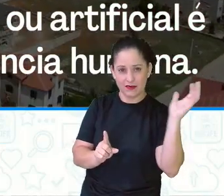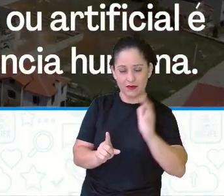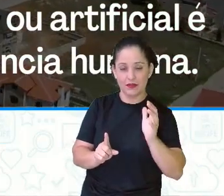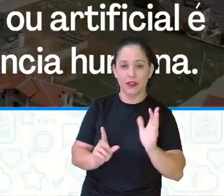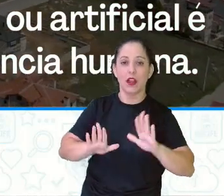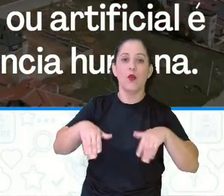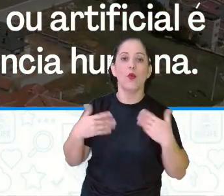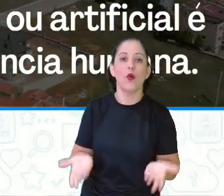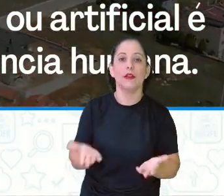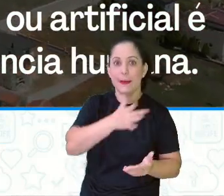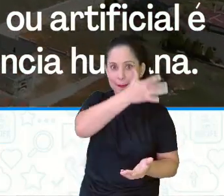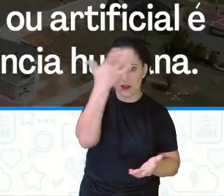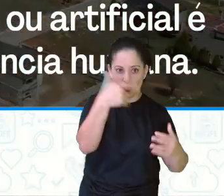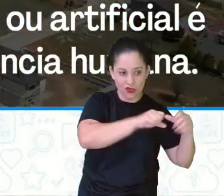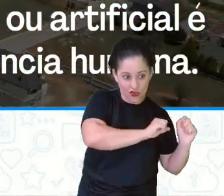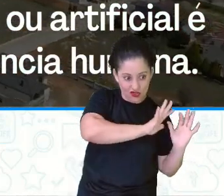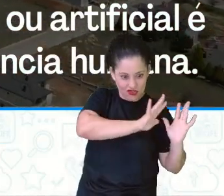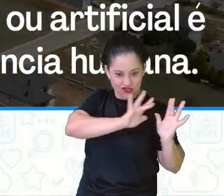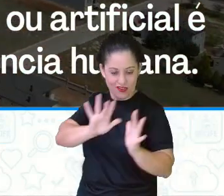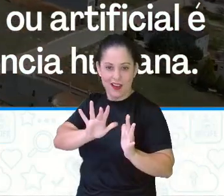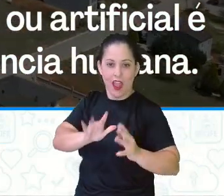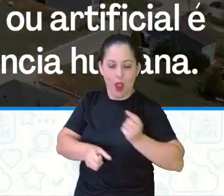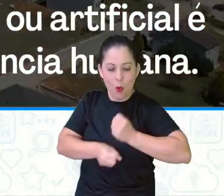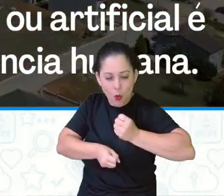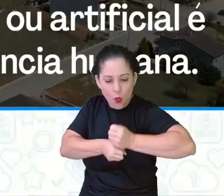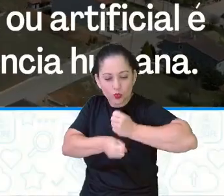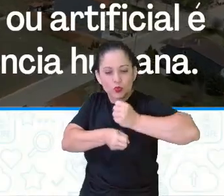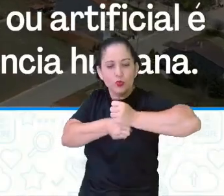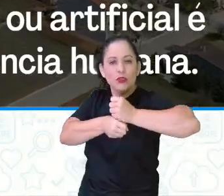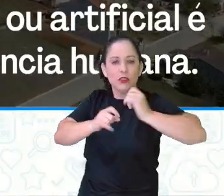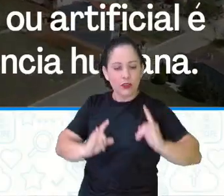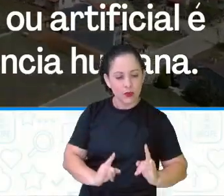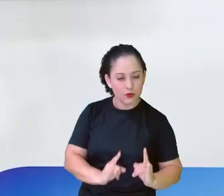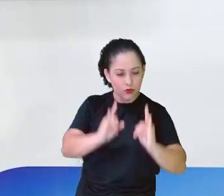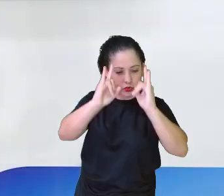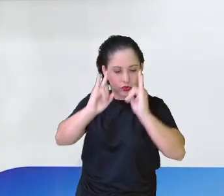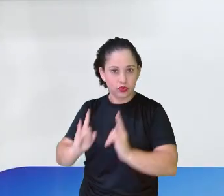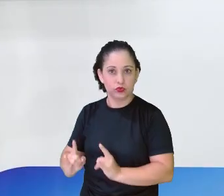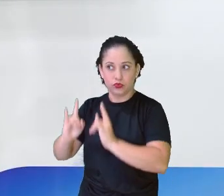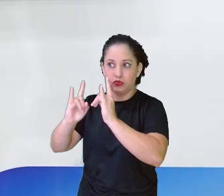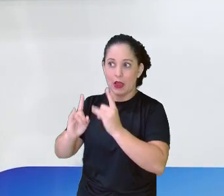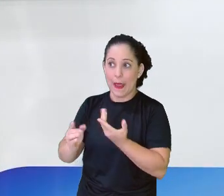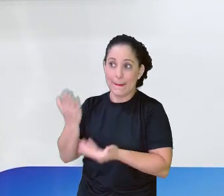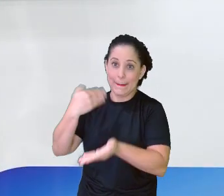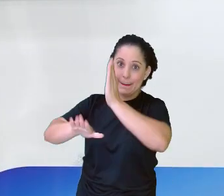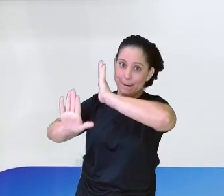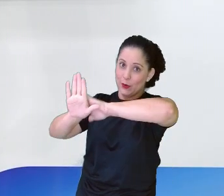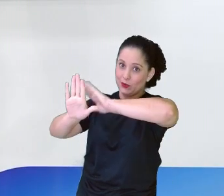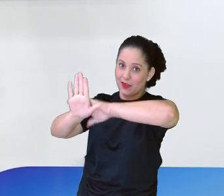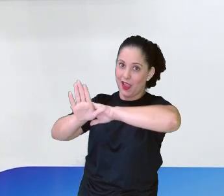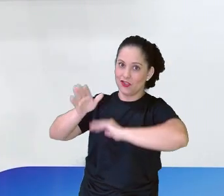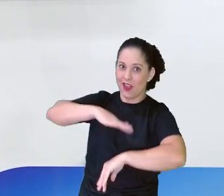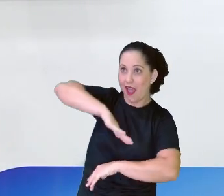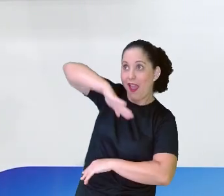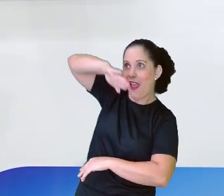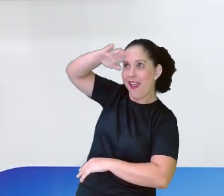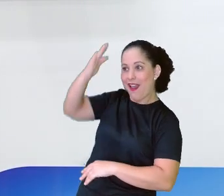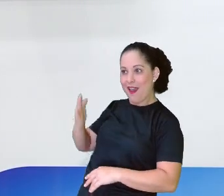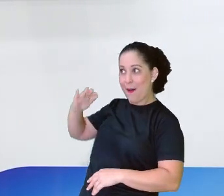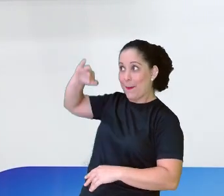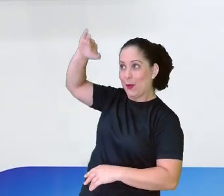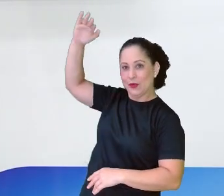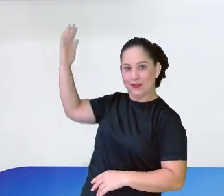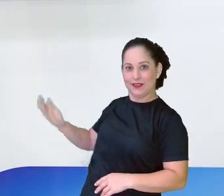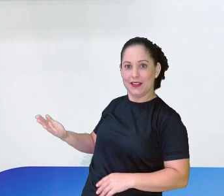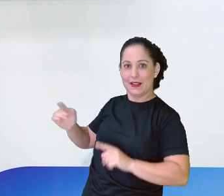aquela que ocorre justamente a interferência humana, que a gente está vendo, ó, as montanhas estão lá ao fundo, olha, mas aqui na frente a gente está